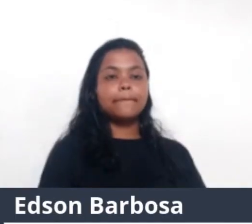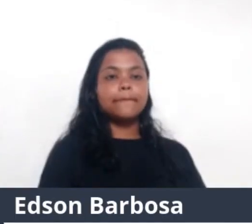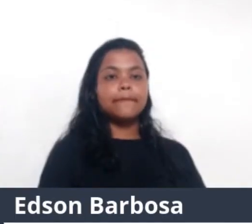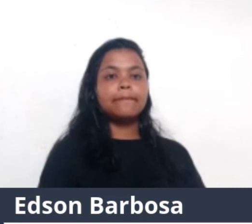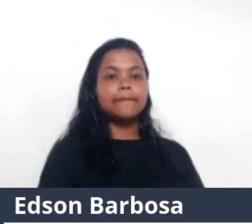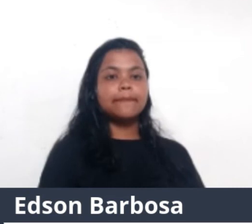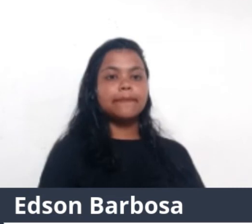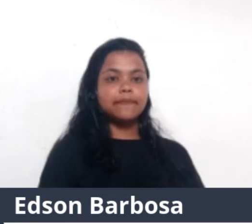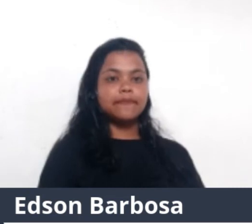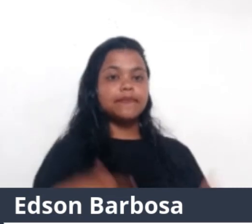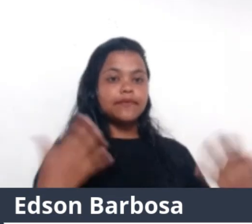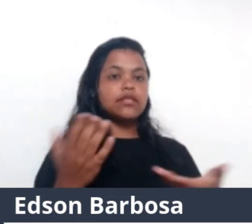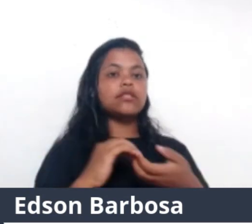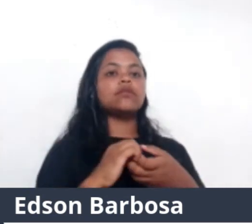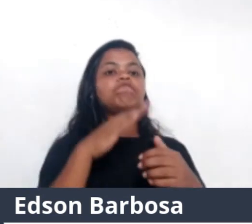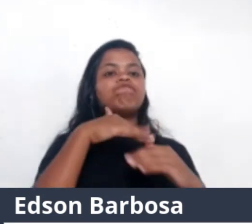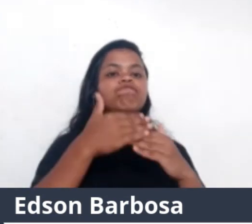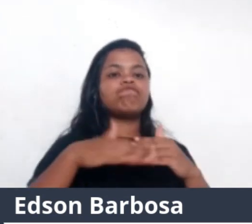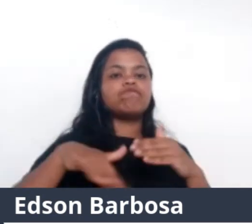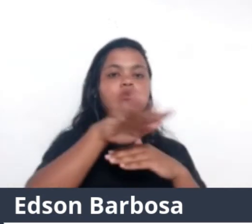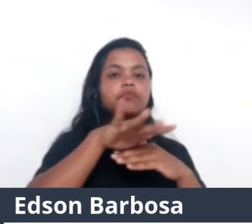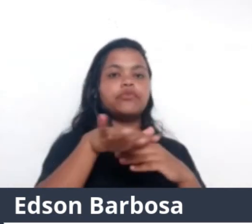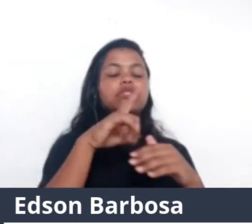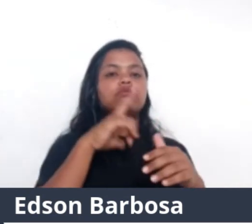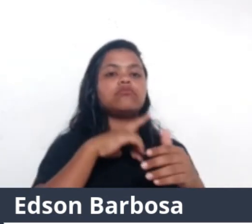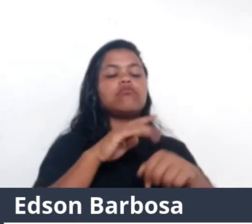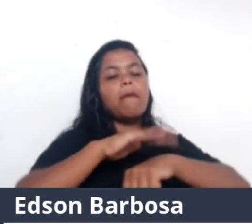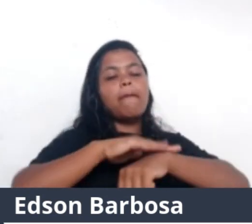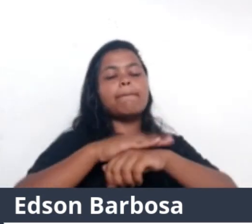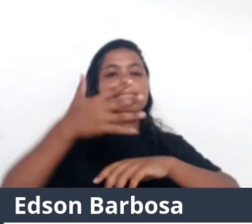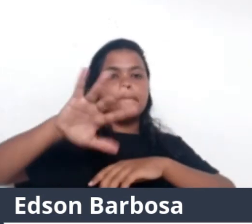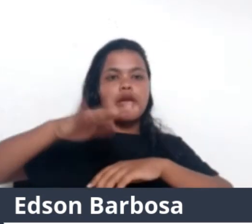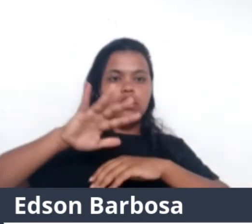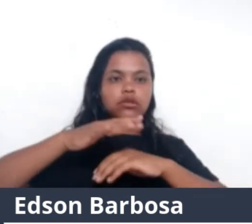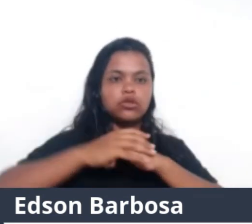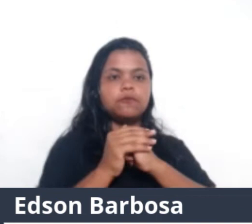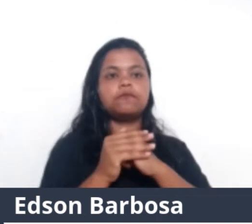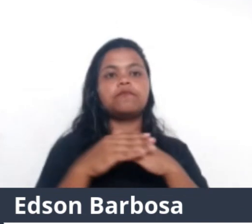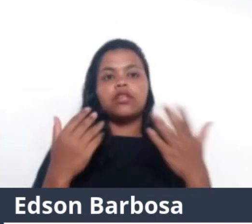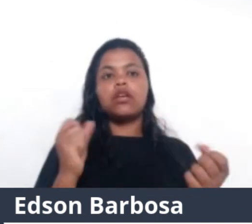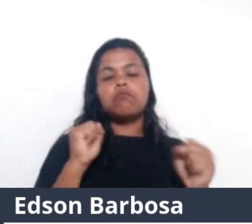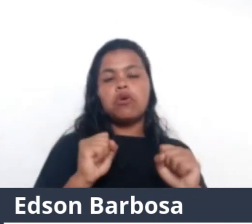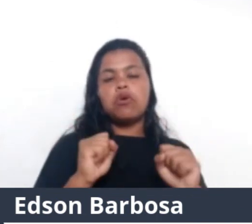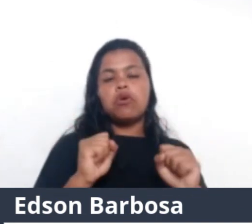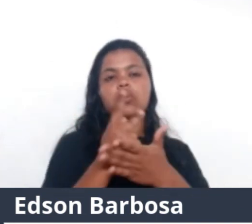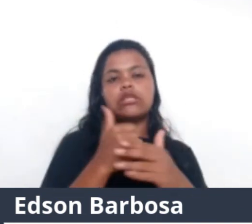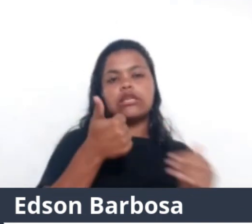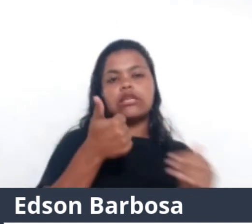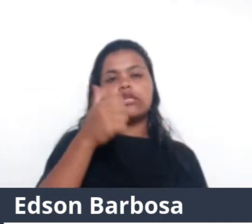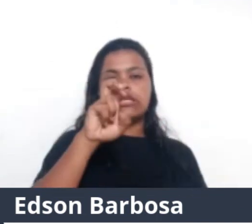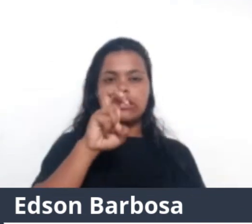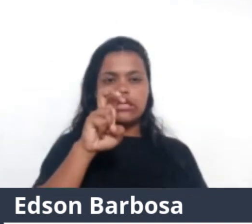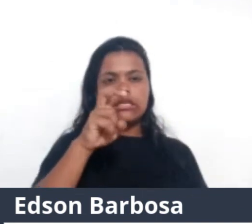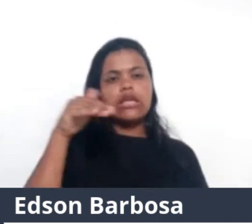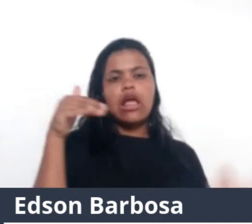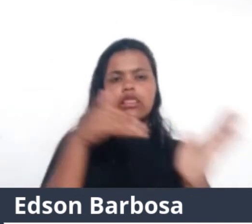Os manuais, eles colocam um tempo médio, que aí é em torno de 15 a 21 dias, mais